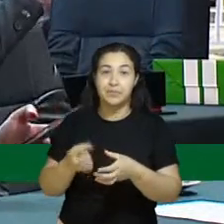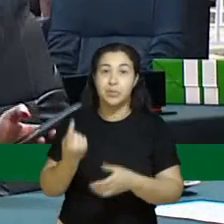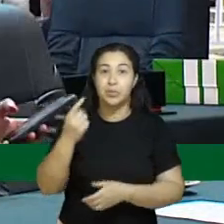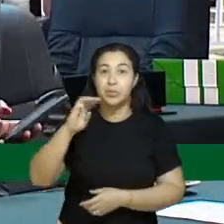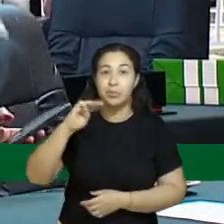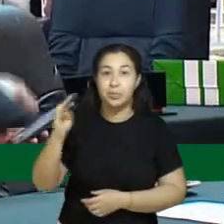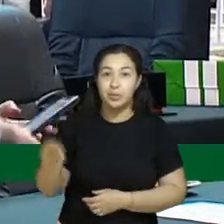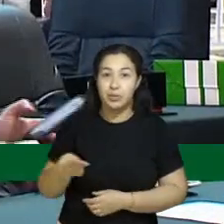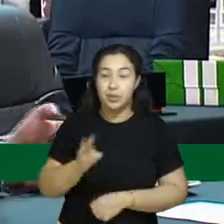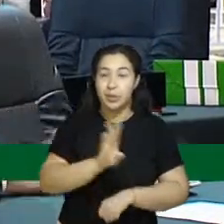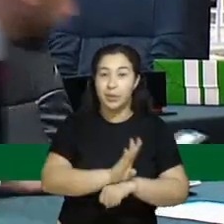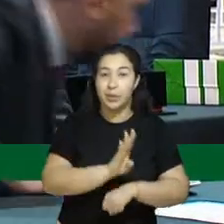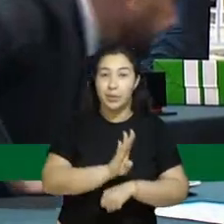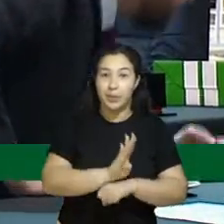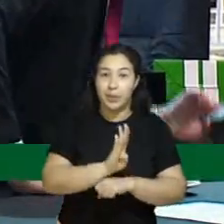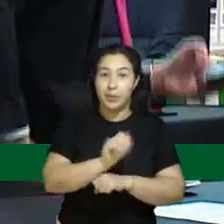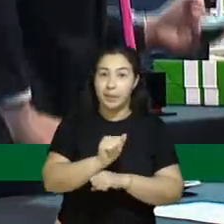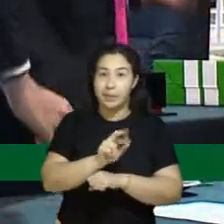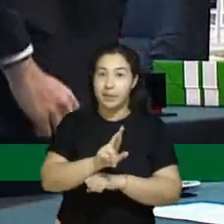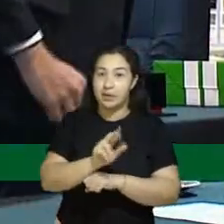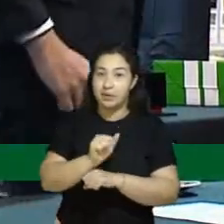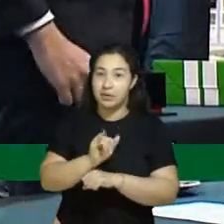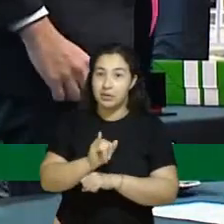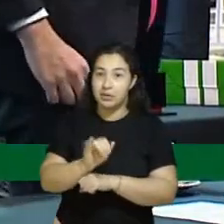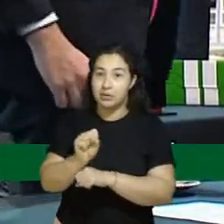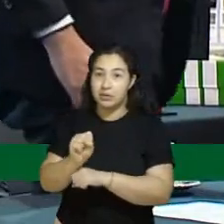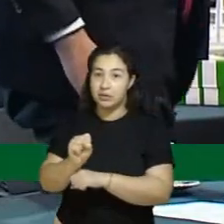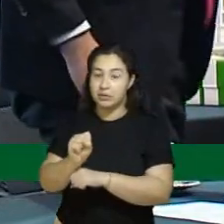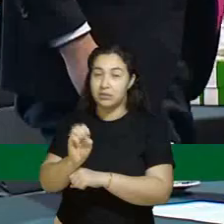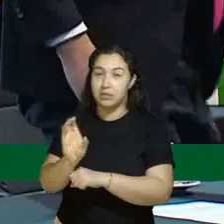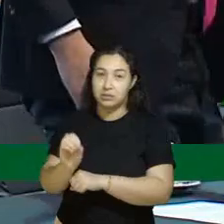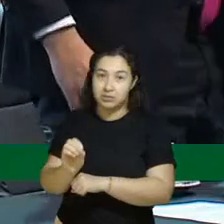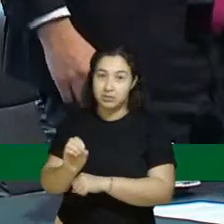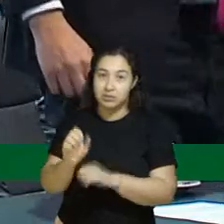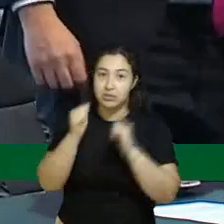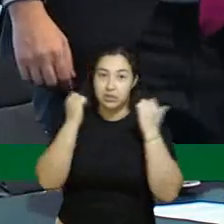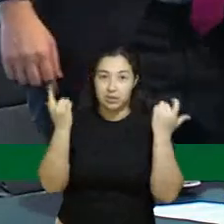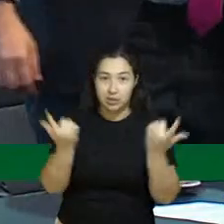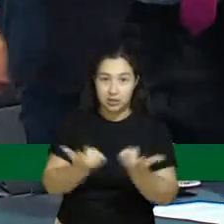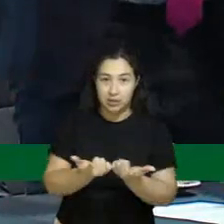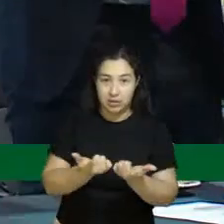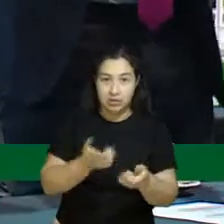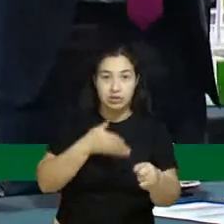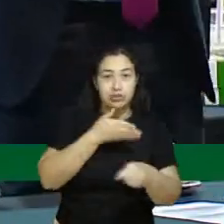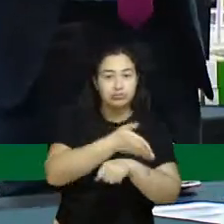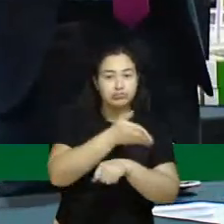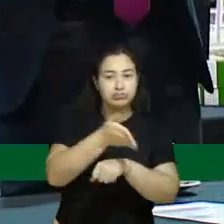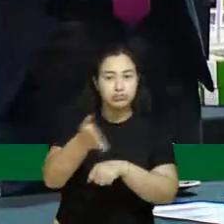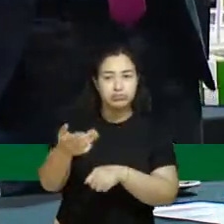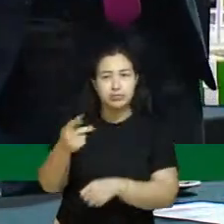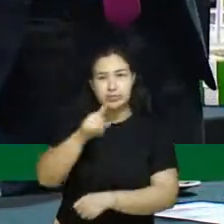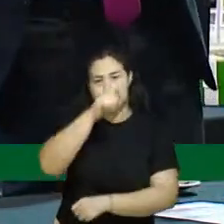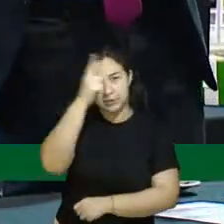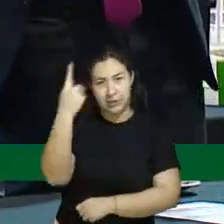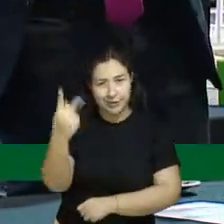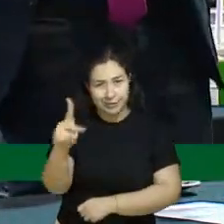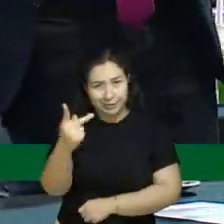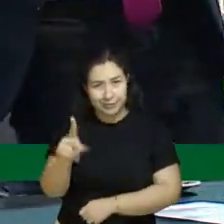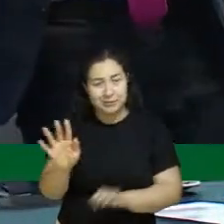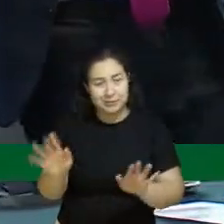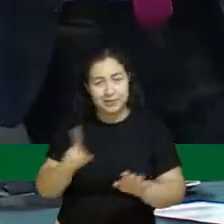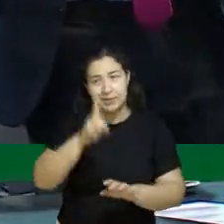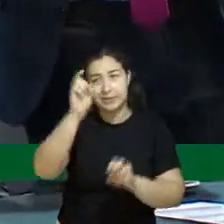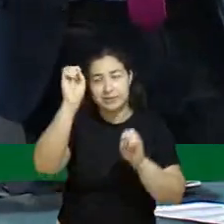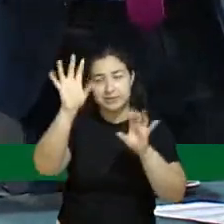bairro Paraíso. Então, muito feliz em estar aqui, Alesc itinerante, iniciativa de Vossa Excelência. Viva Chapecó, Deus